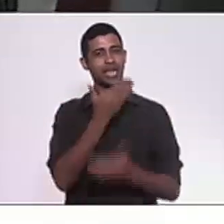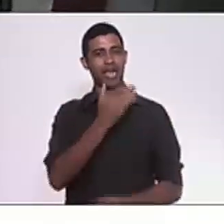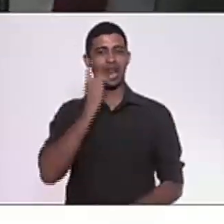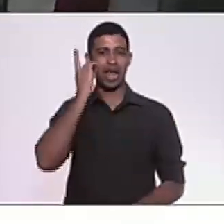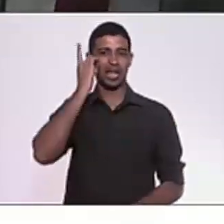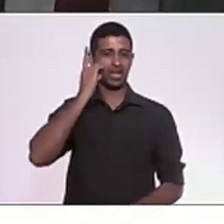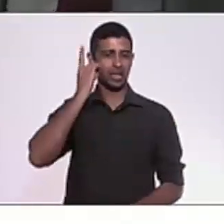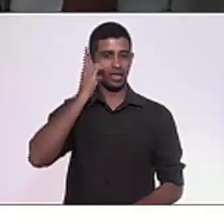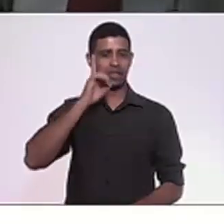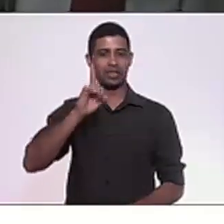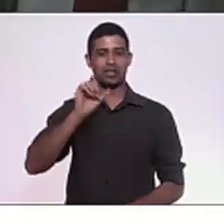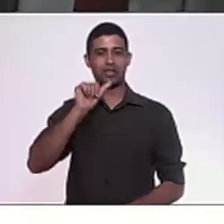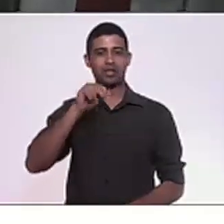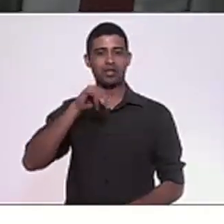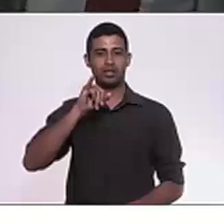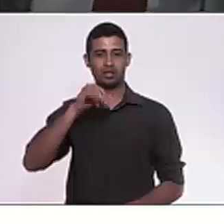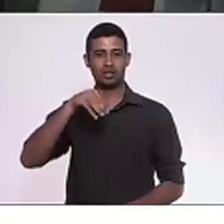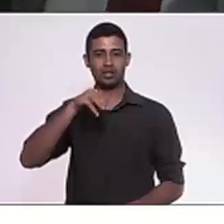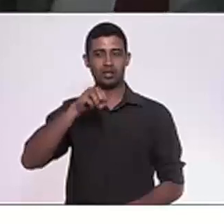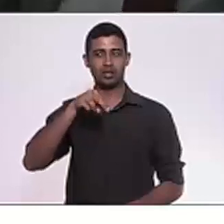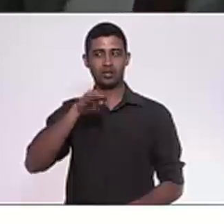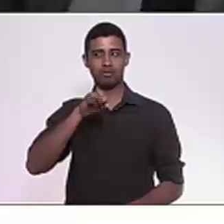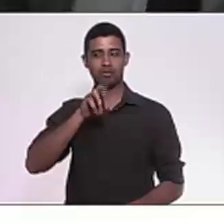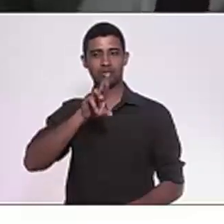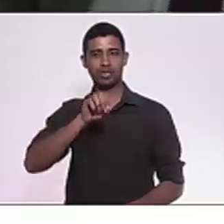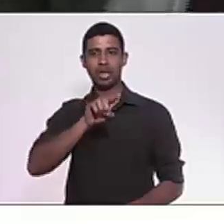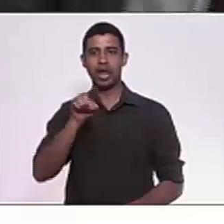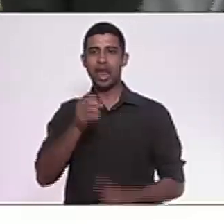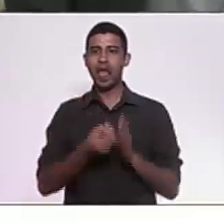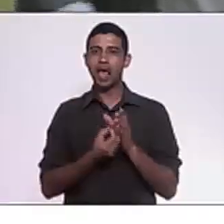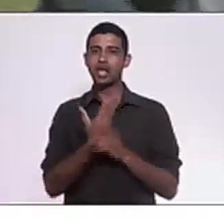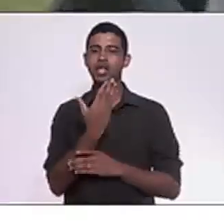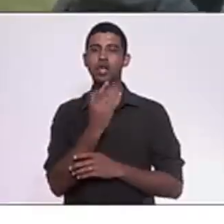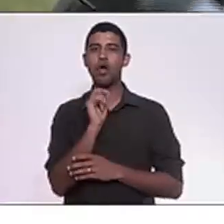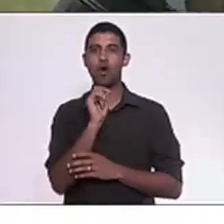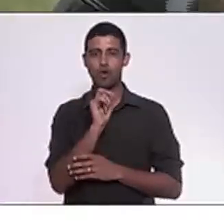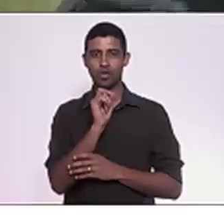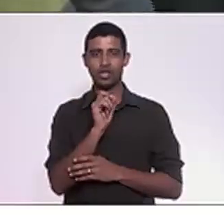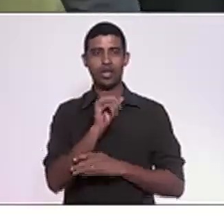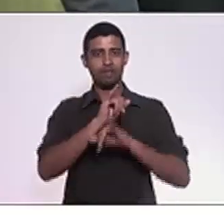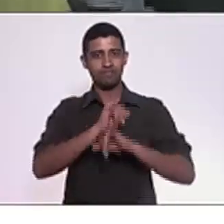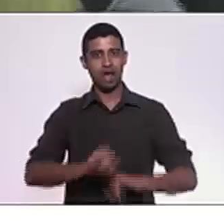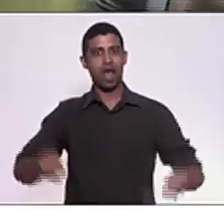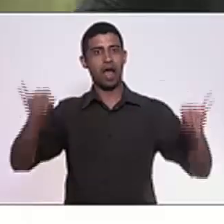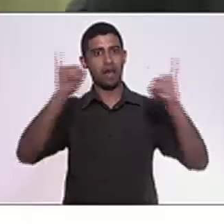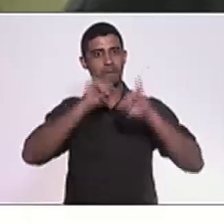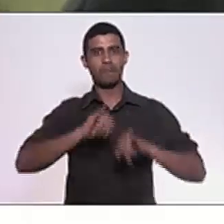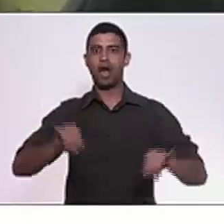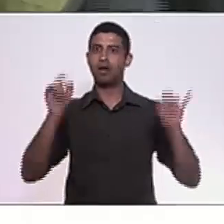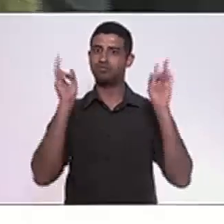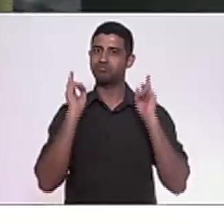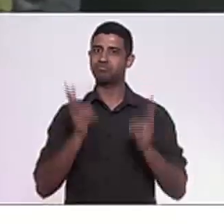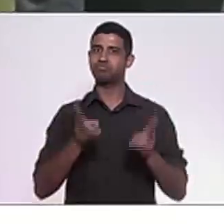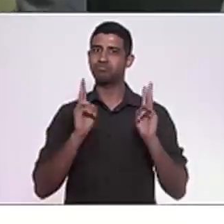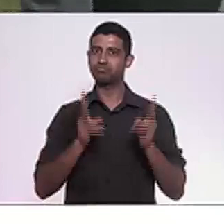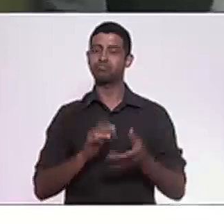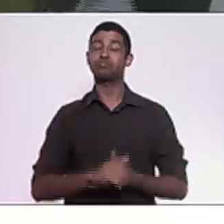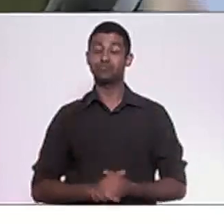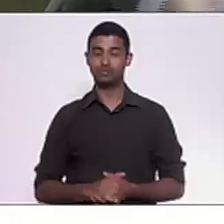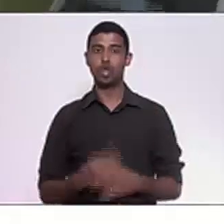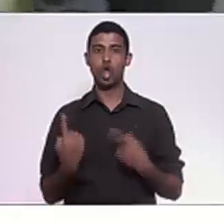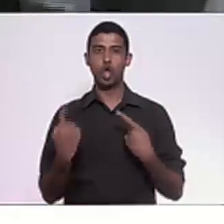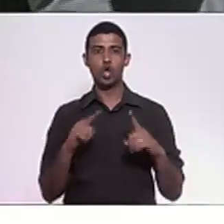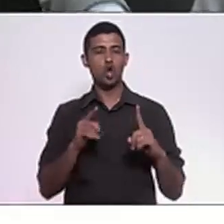deputada Dani Monteiro por criar essa campanha permanente contra